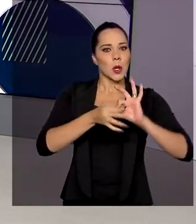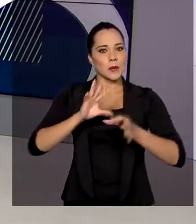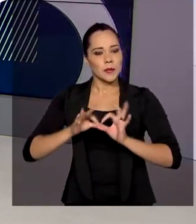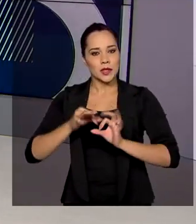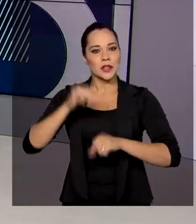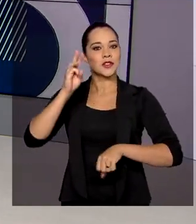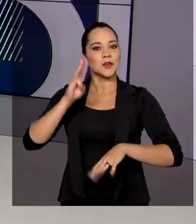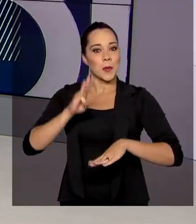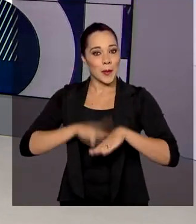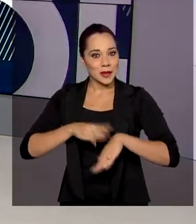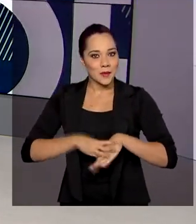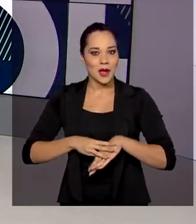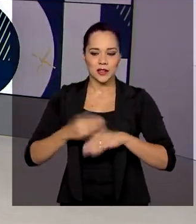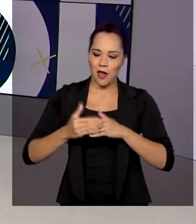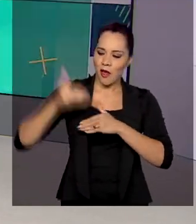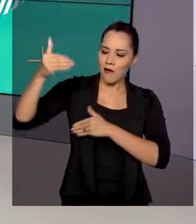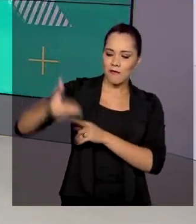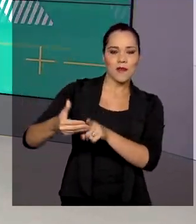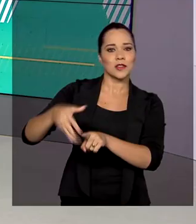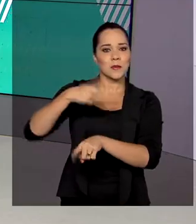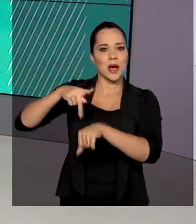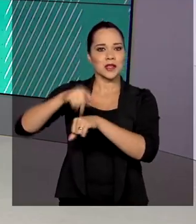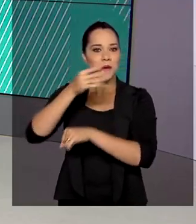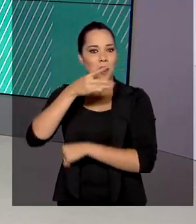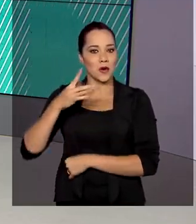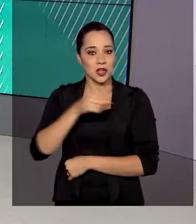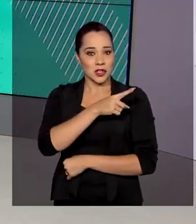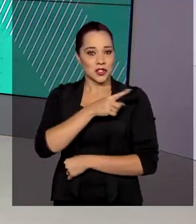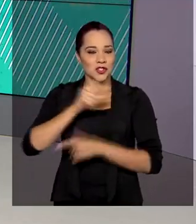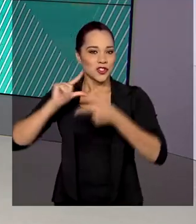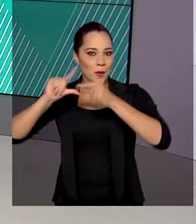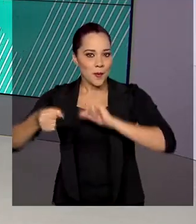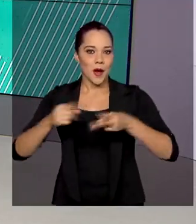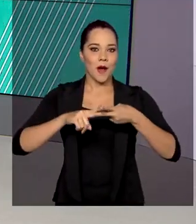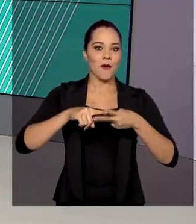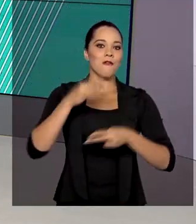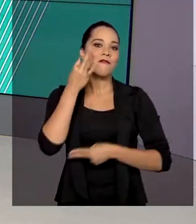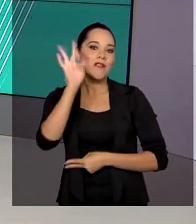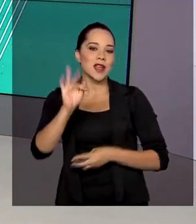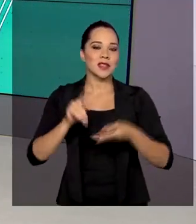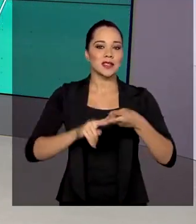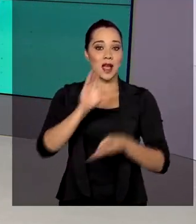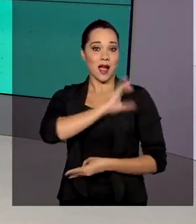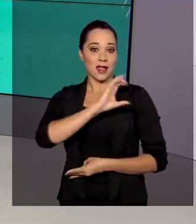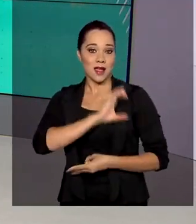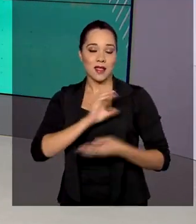Matemática. Ficamos à frente de países como Japão, França, Canadá e Alemanha.